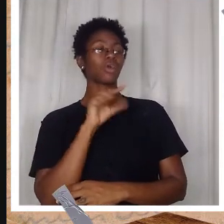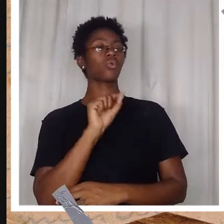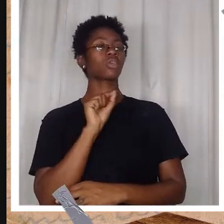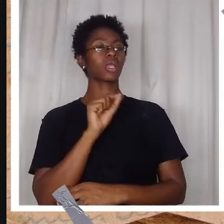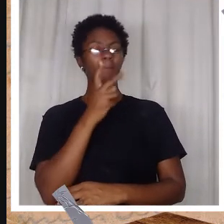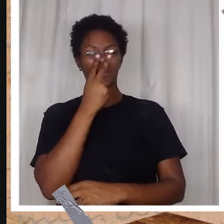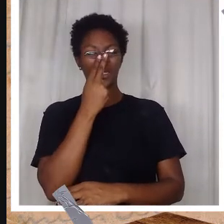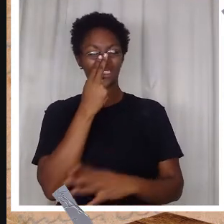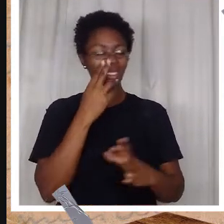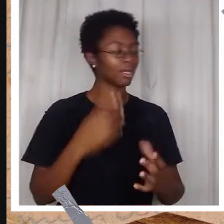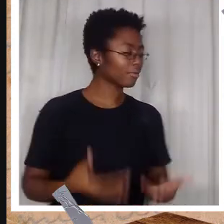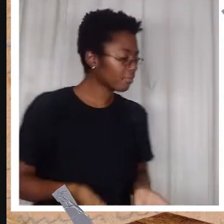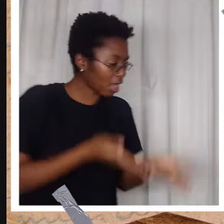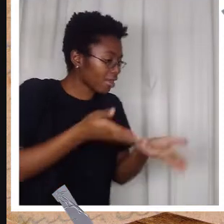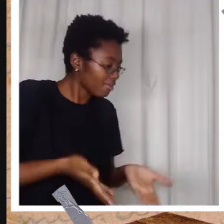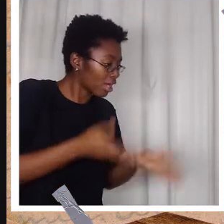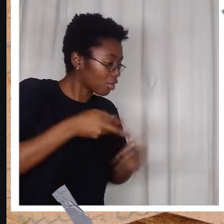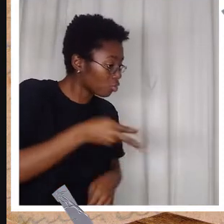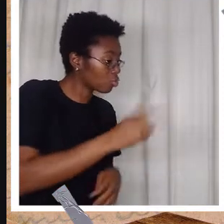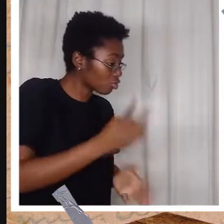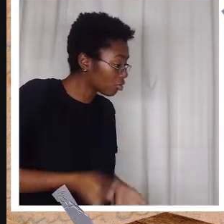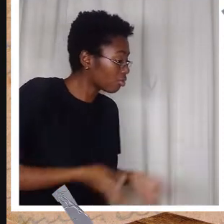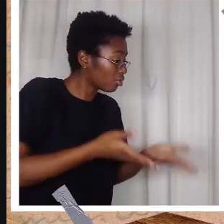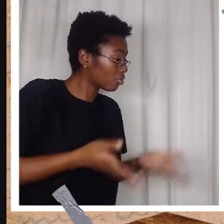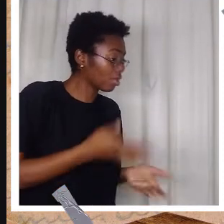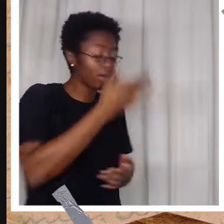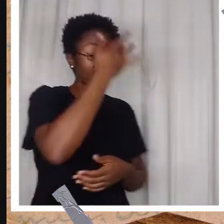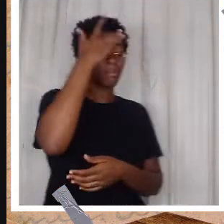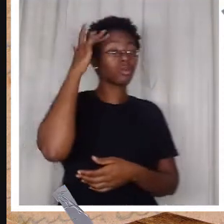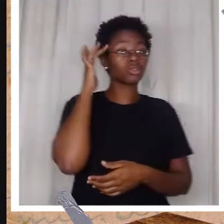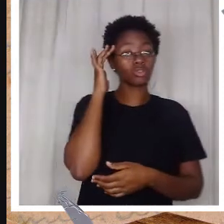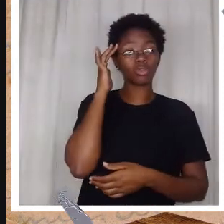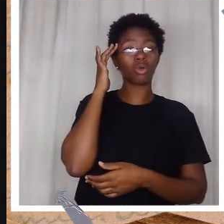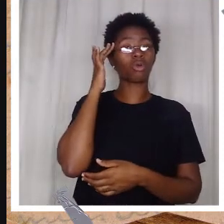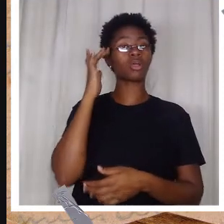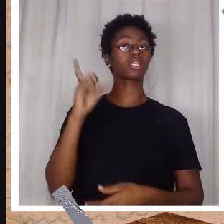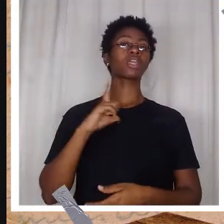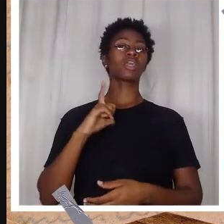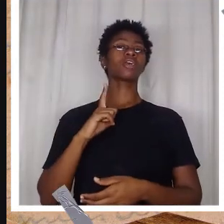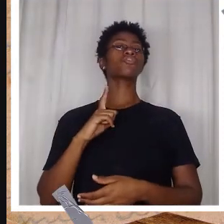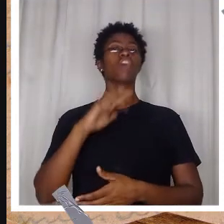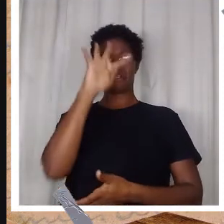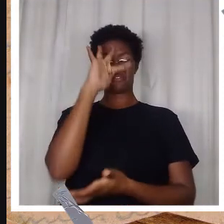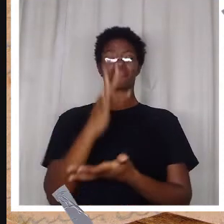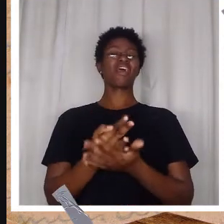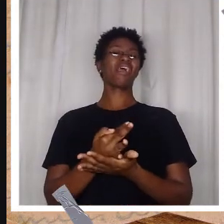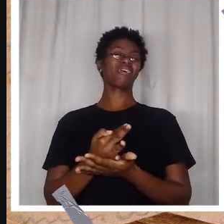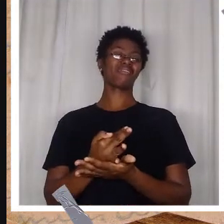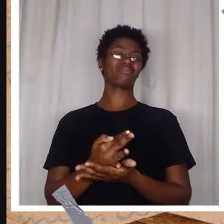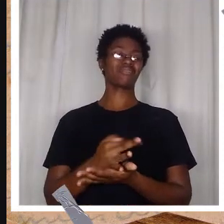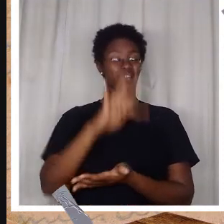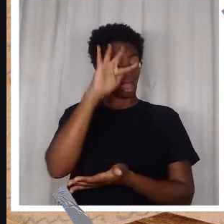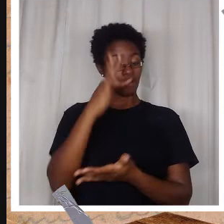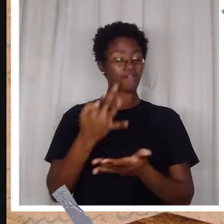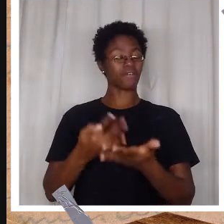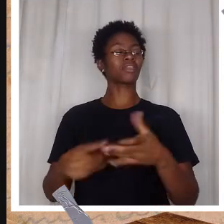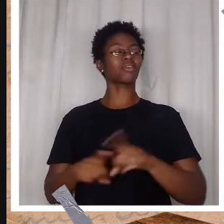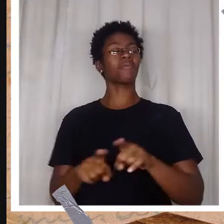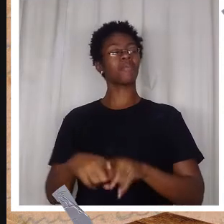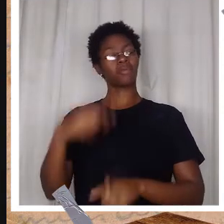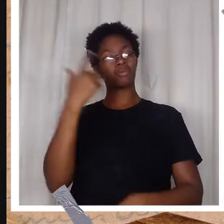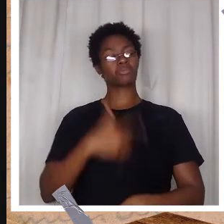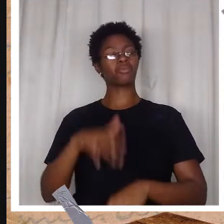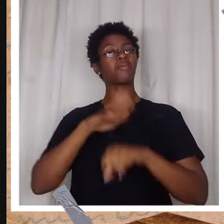pessoa que, independente do que dissesse a ela tinha muita fé, e uma fé em si. Foi uma